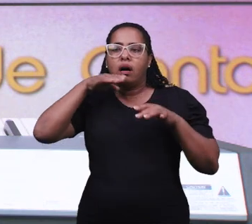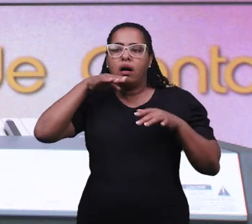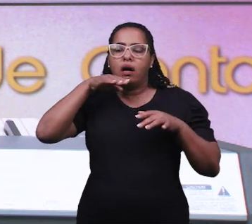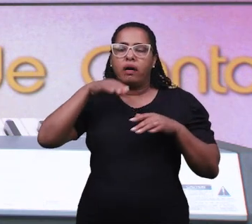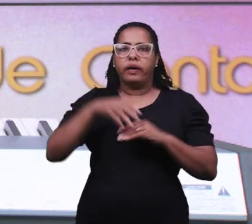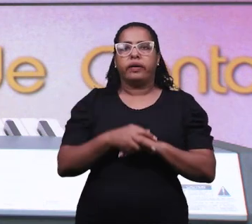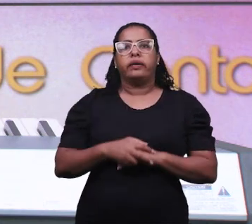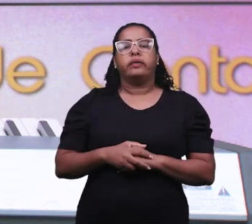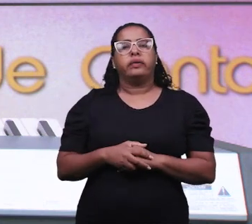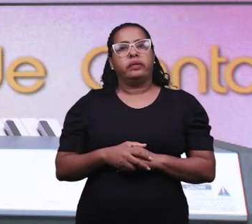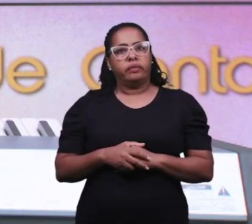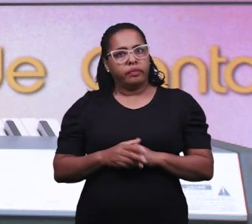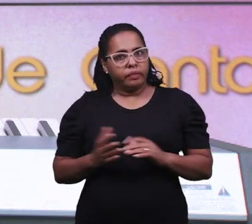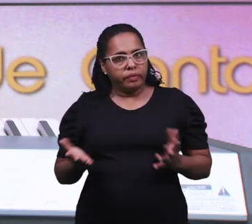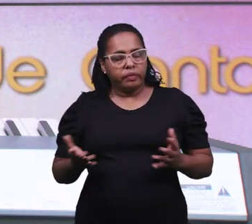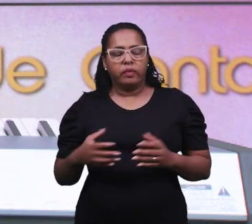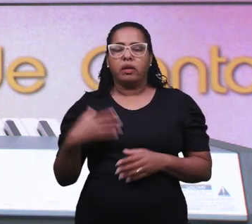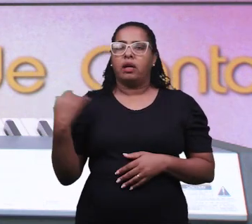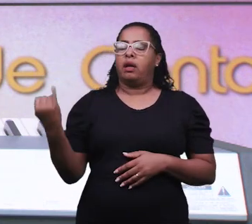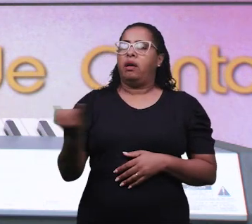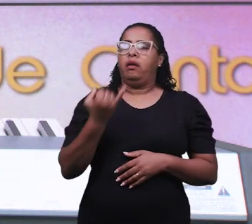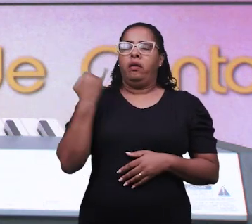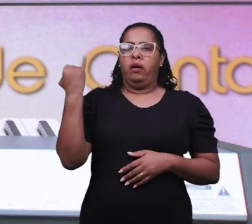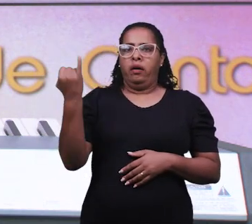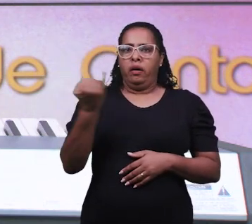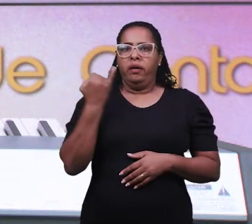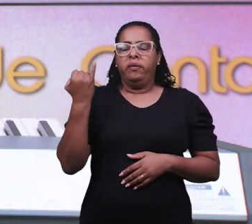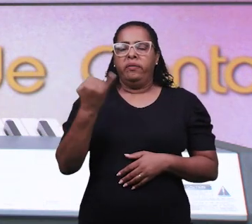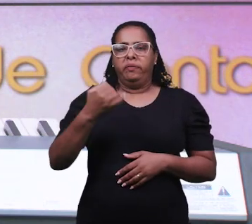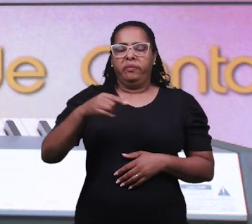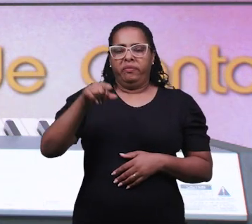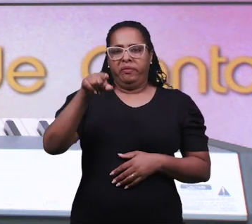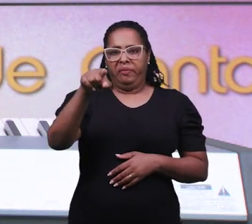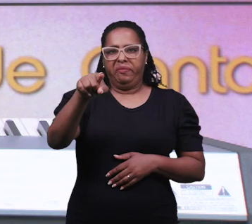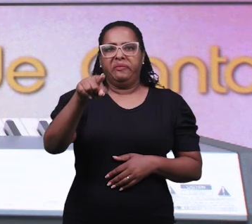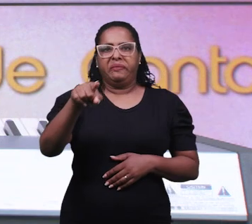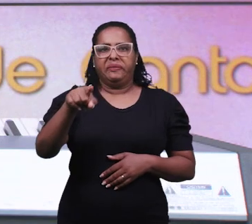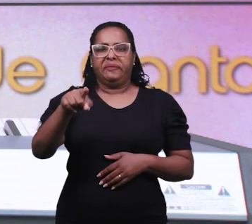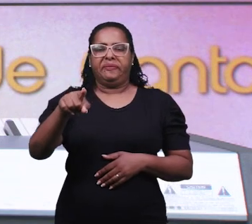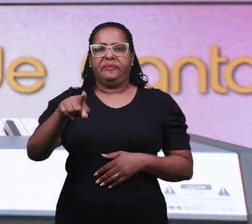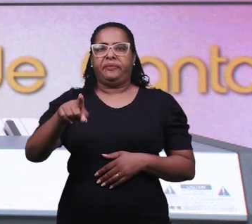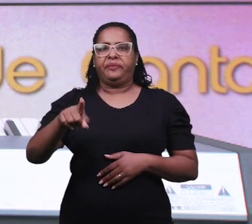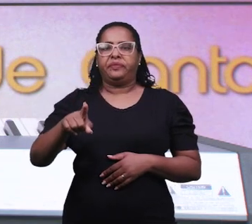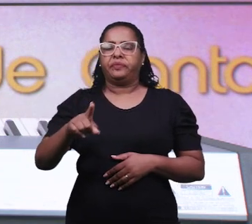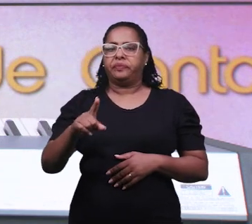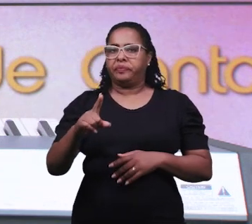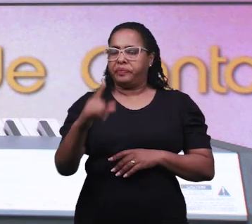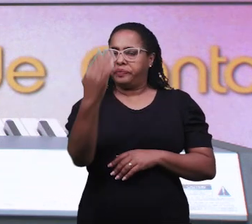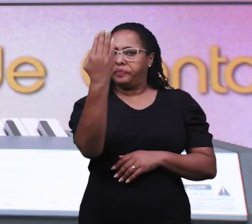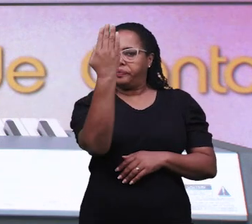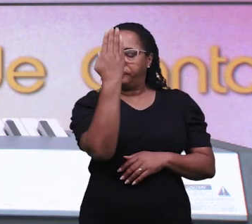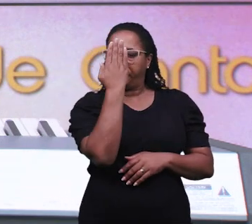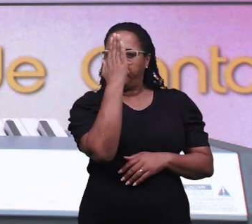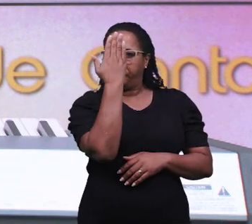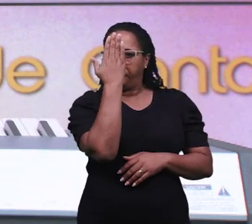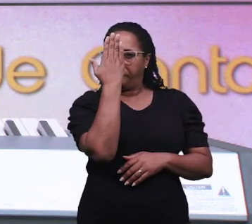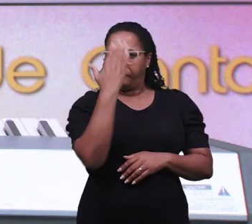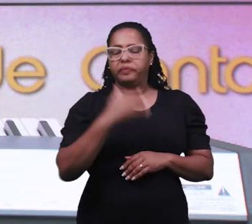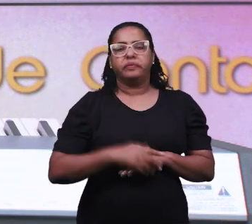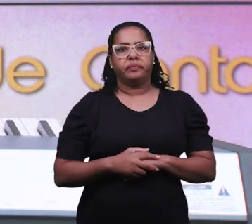abrir um parêntese, isso é importantíssimo para você fazer de frente ao espelho,